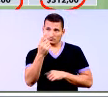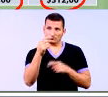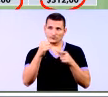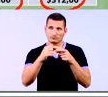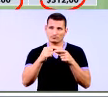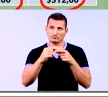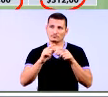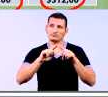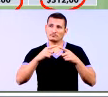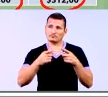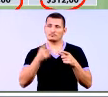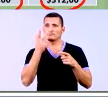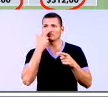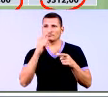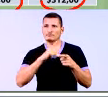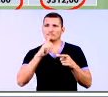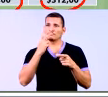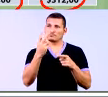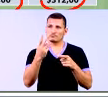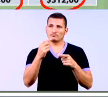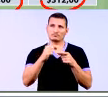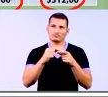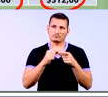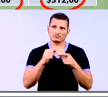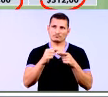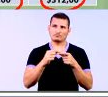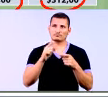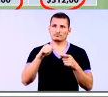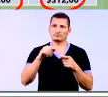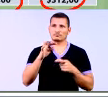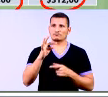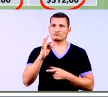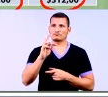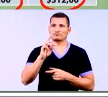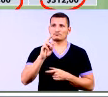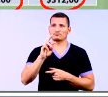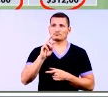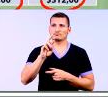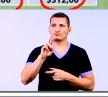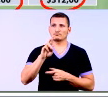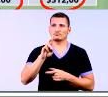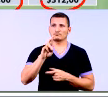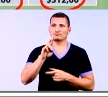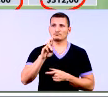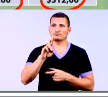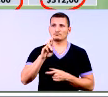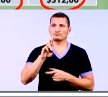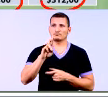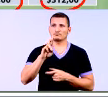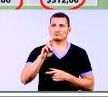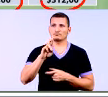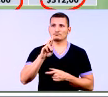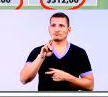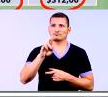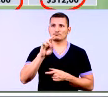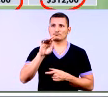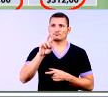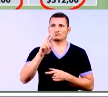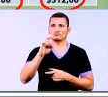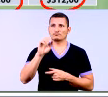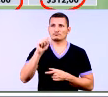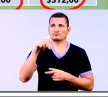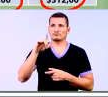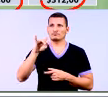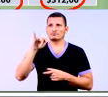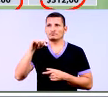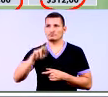se tivesse 2. São os threads. O que é o thread? É o núcleo físico que eu tenho junto com